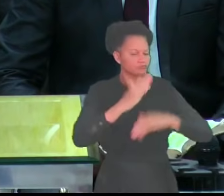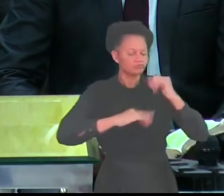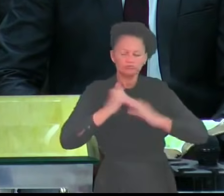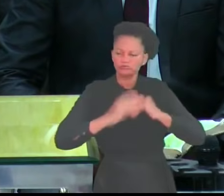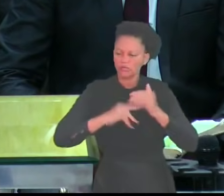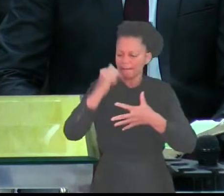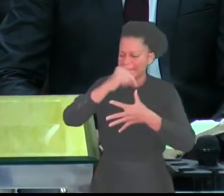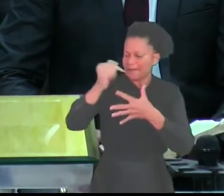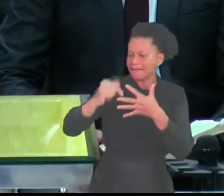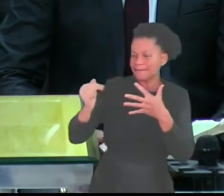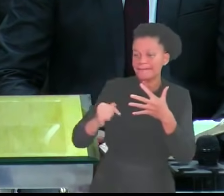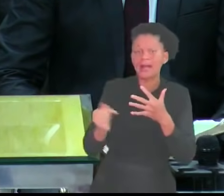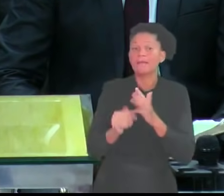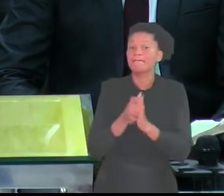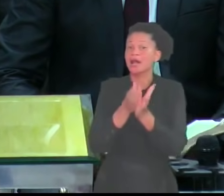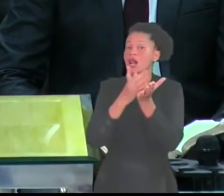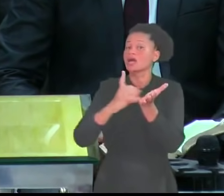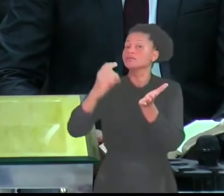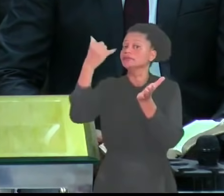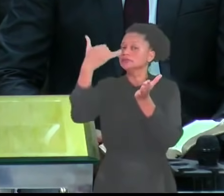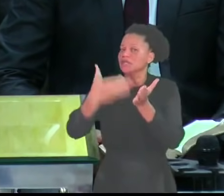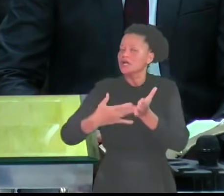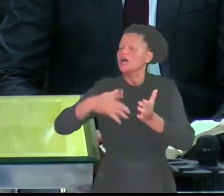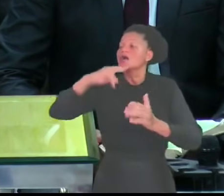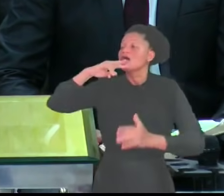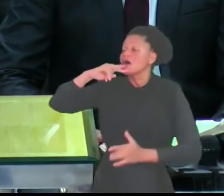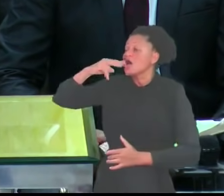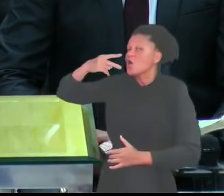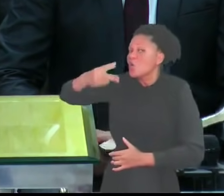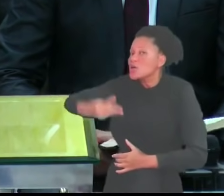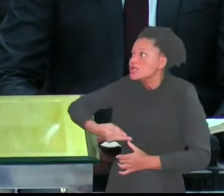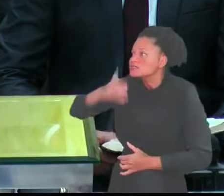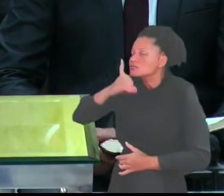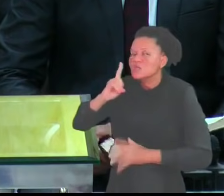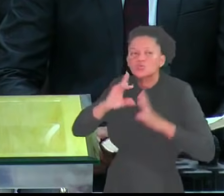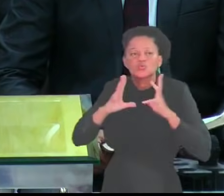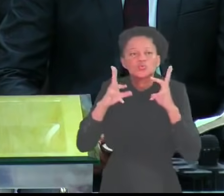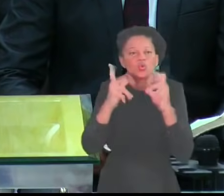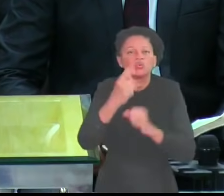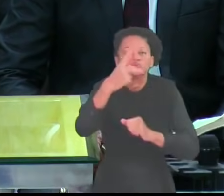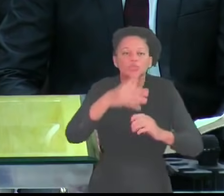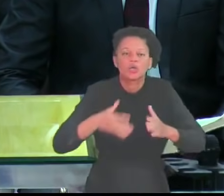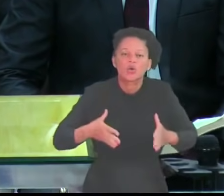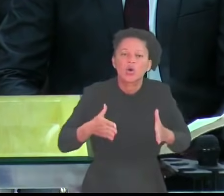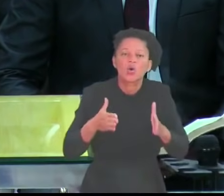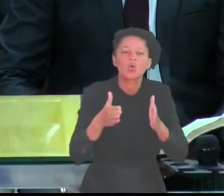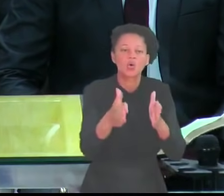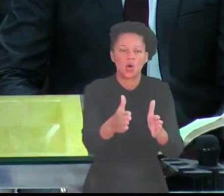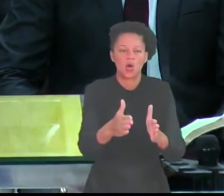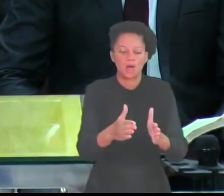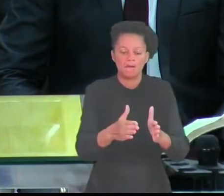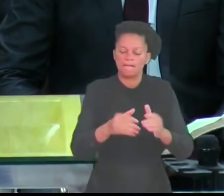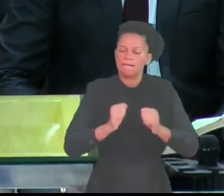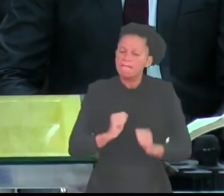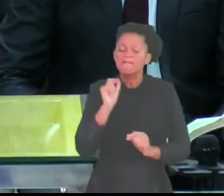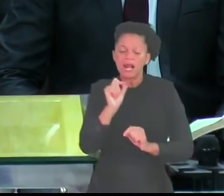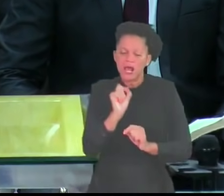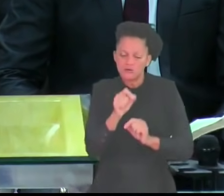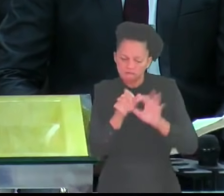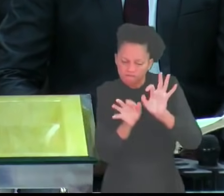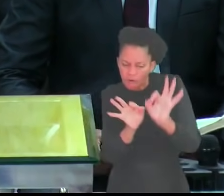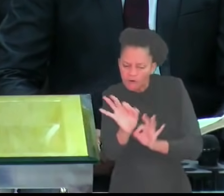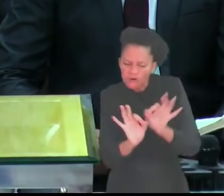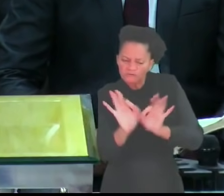em tudo, a Bíblia diz: reconhece Deus em todos os teus caminhos, para Ele endireitar tuas